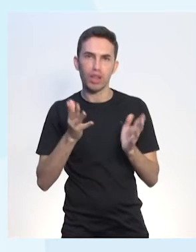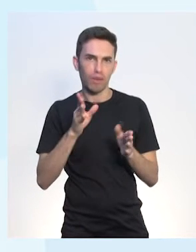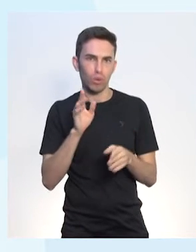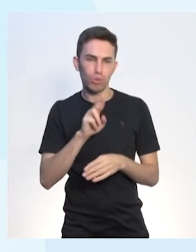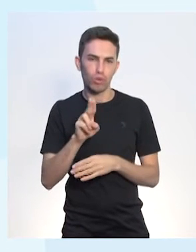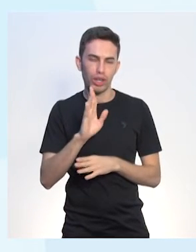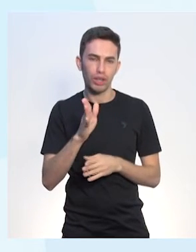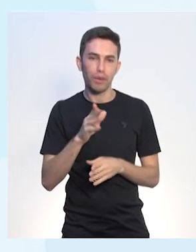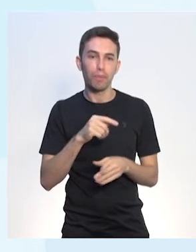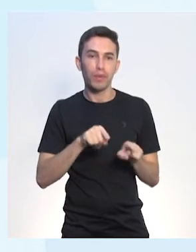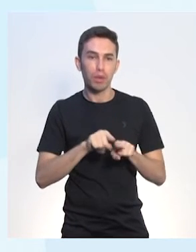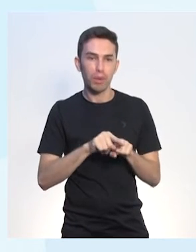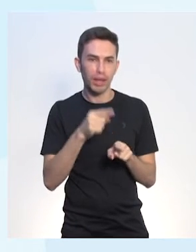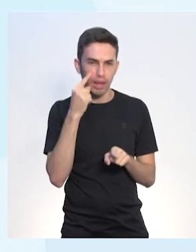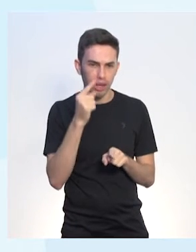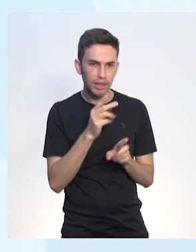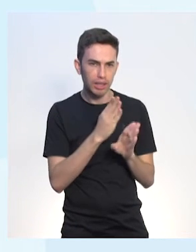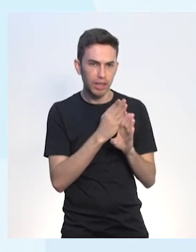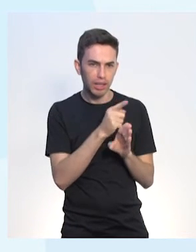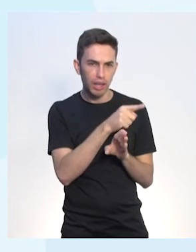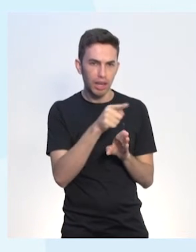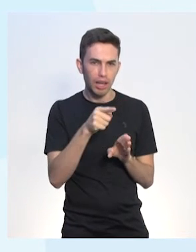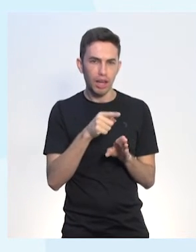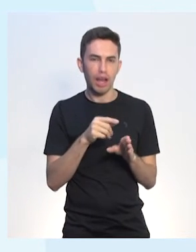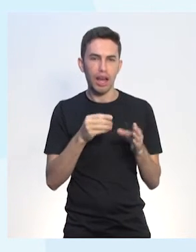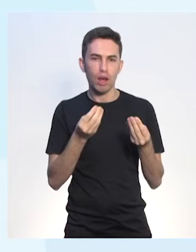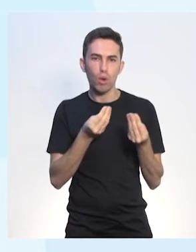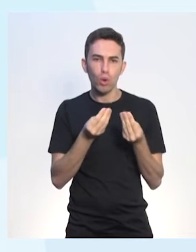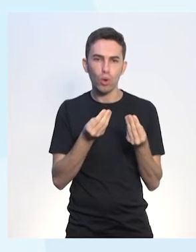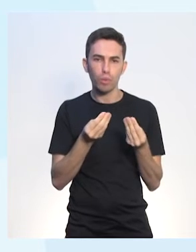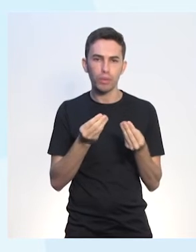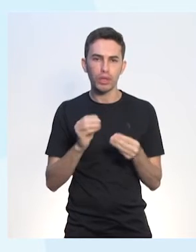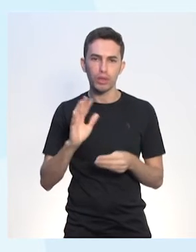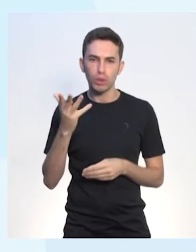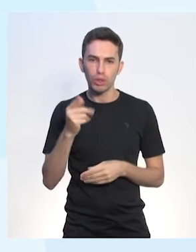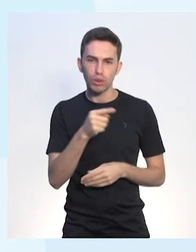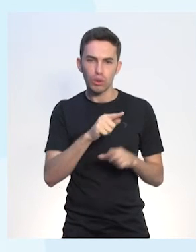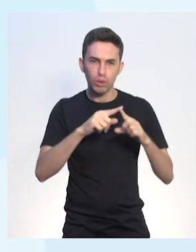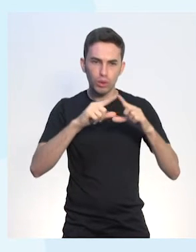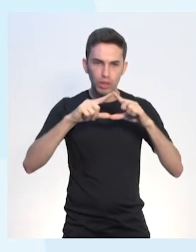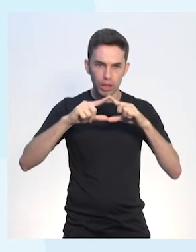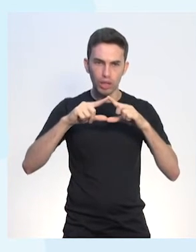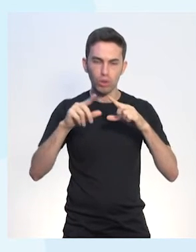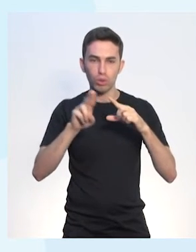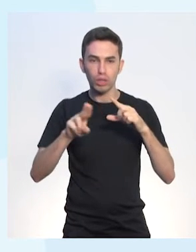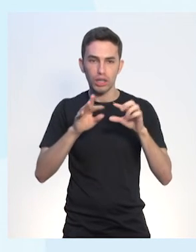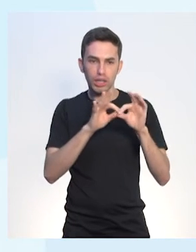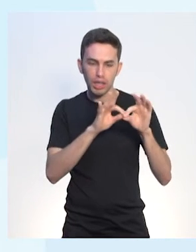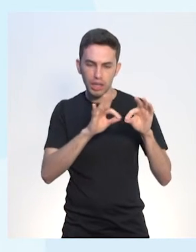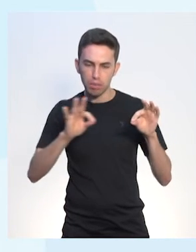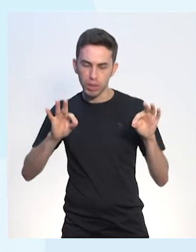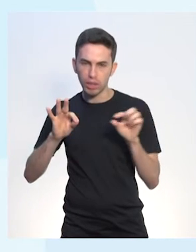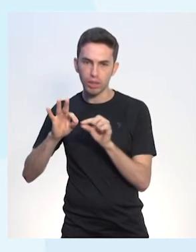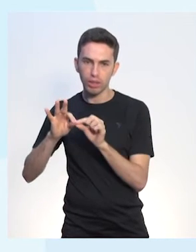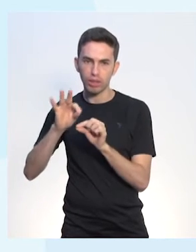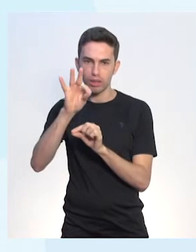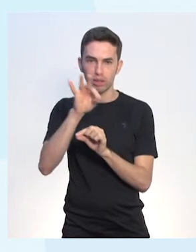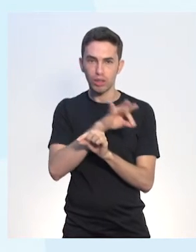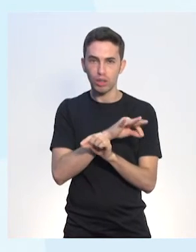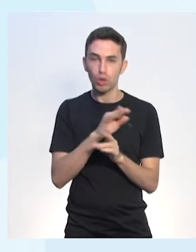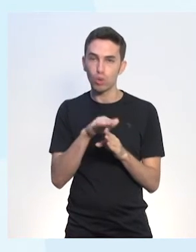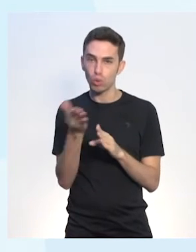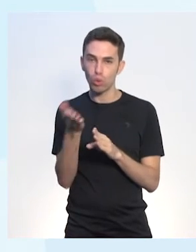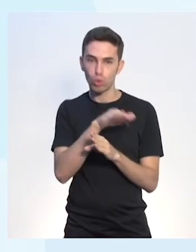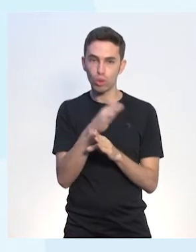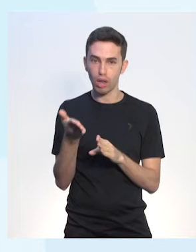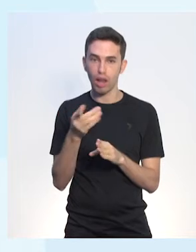a condição de existência do triângulo quanto à medida dos lados, que, se eu não me engano, foi a primeira aula que o Osmar e o Jonas fizeram